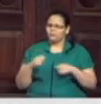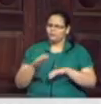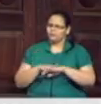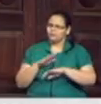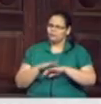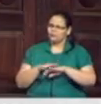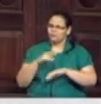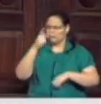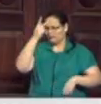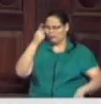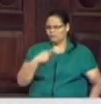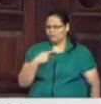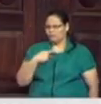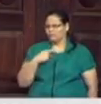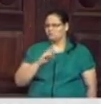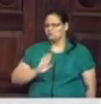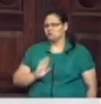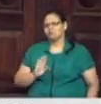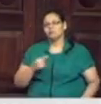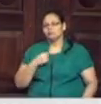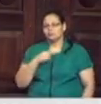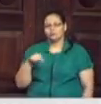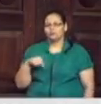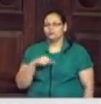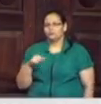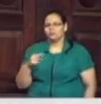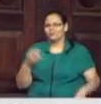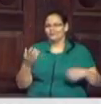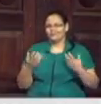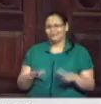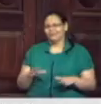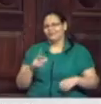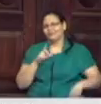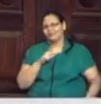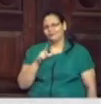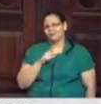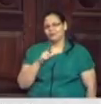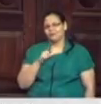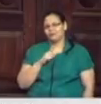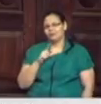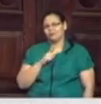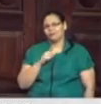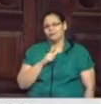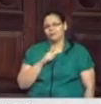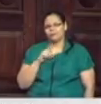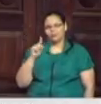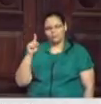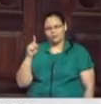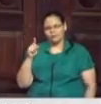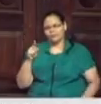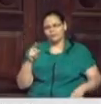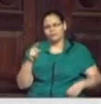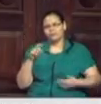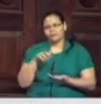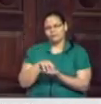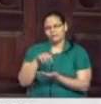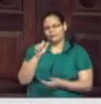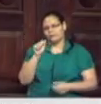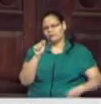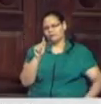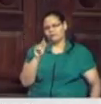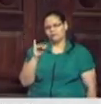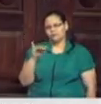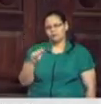autônoma? Ora, nós não queremos ter lá na agência uma pessoa